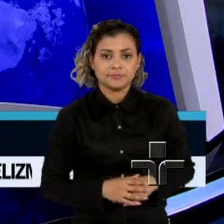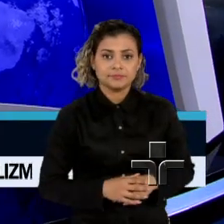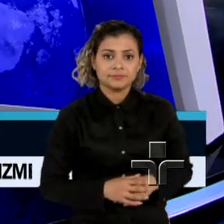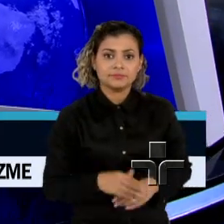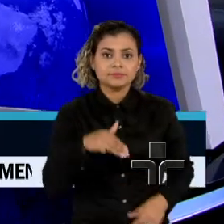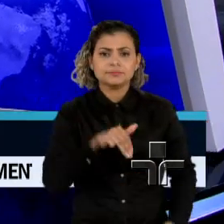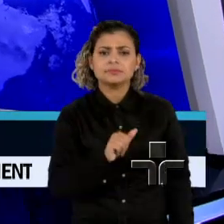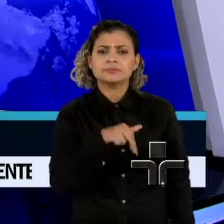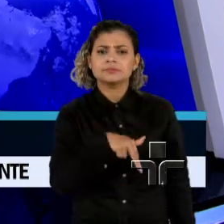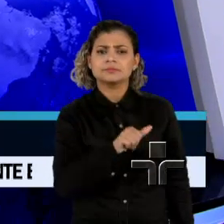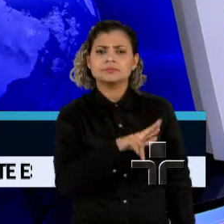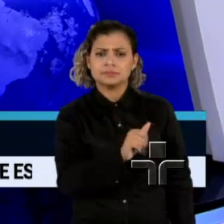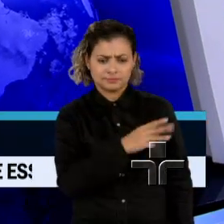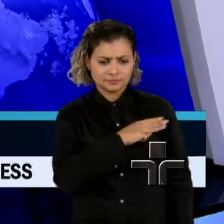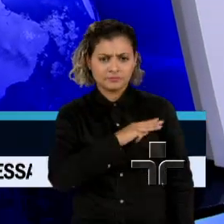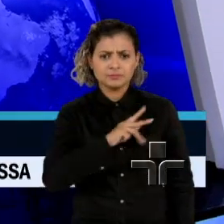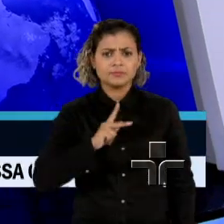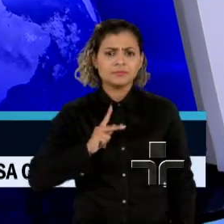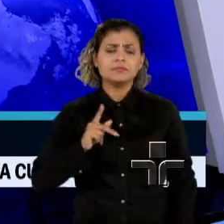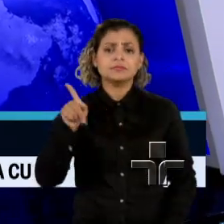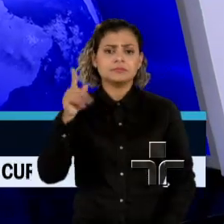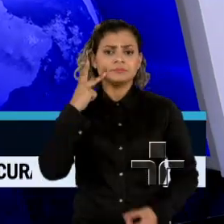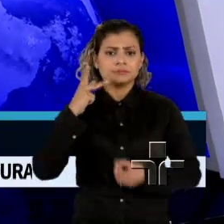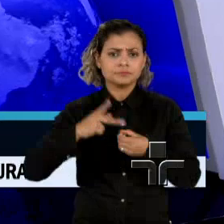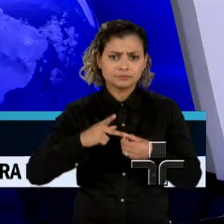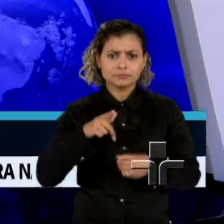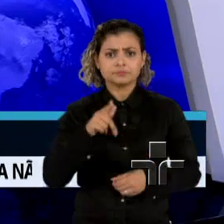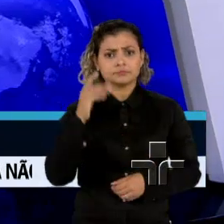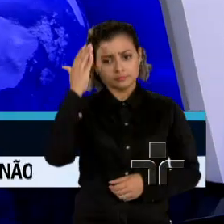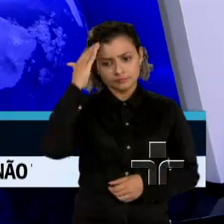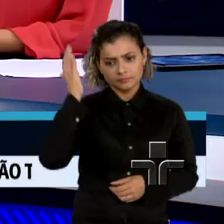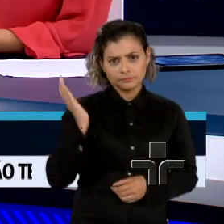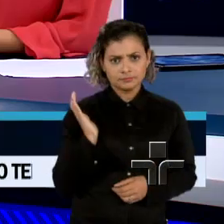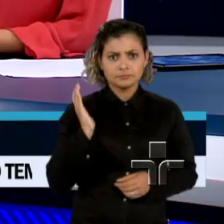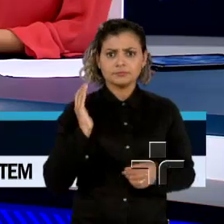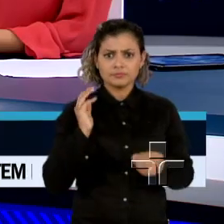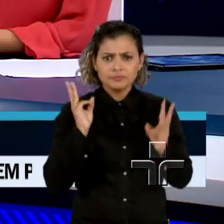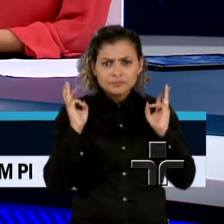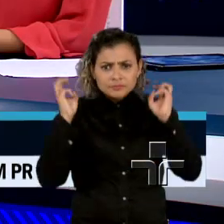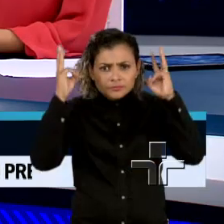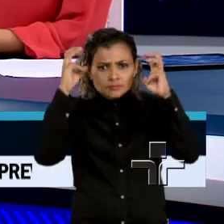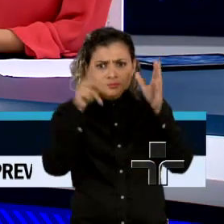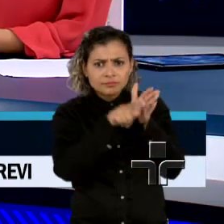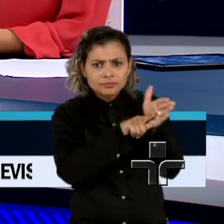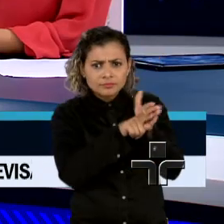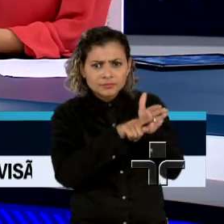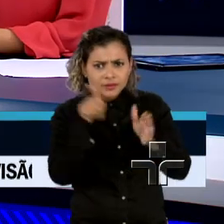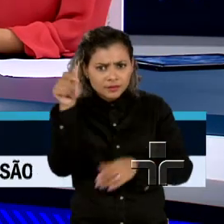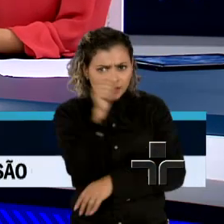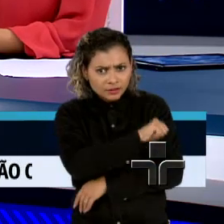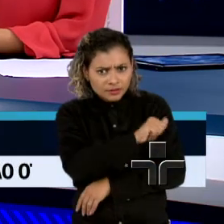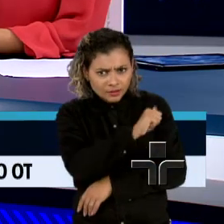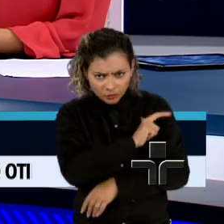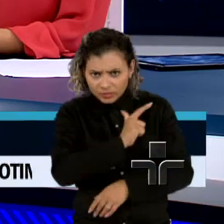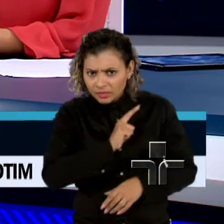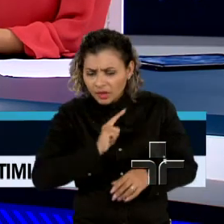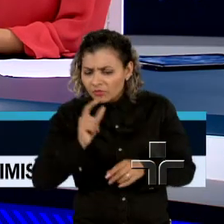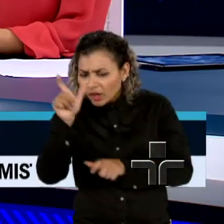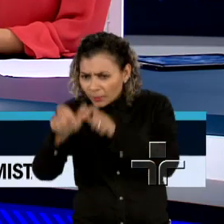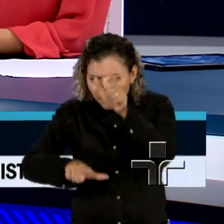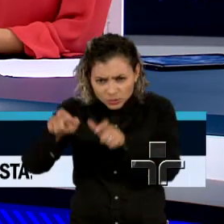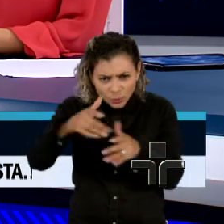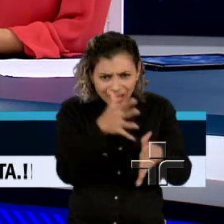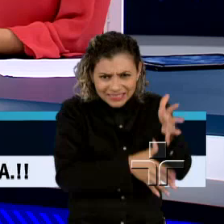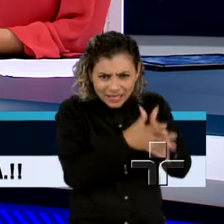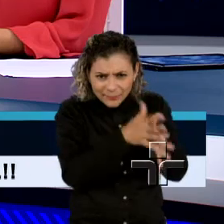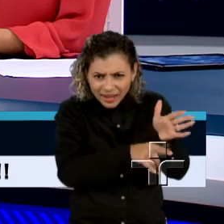Marina, a procuradora Raquel Dodge pediu a federalização do caso Marielle, por, segundo ela, entender que no Rio de Janeiro houve um esforço para que as investigações